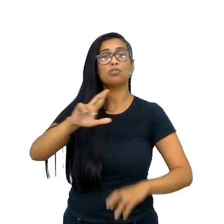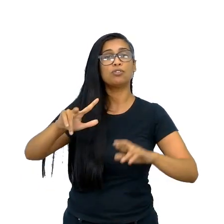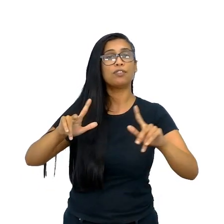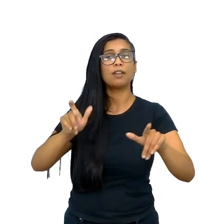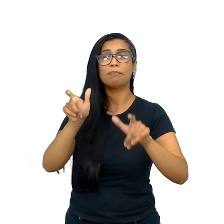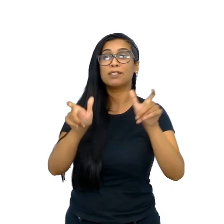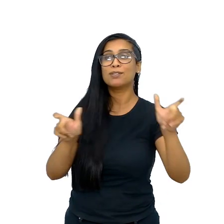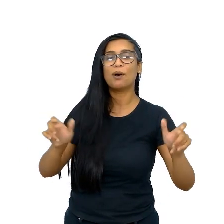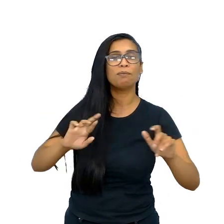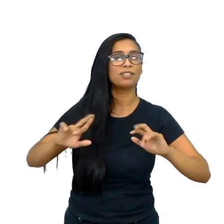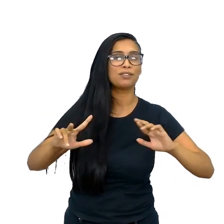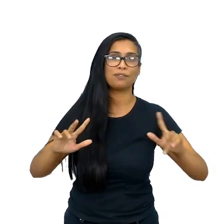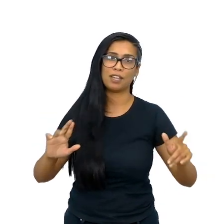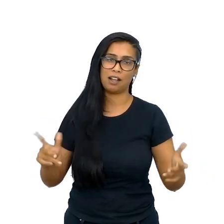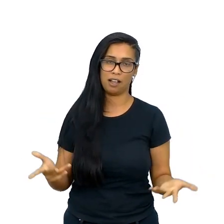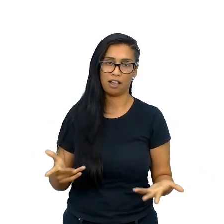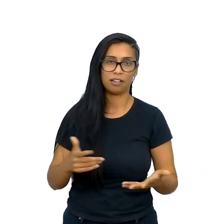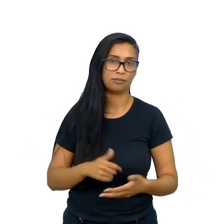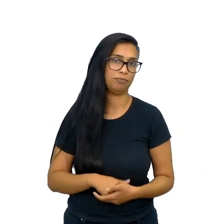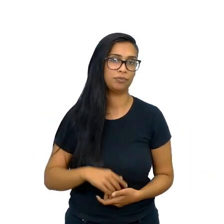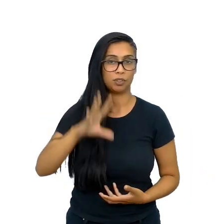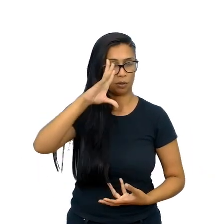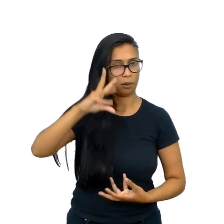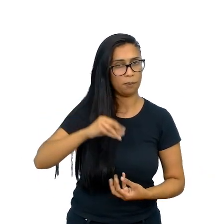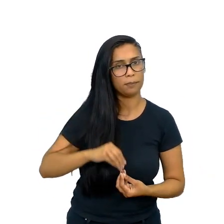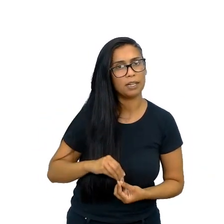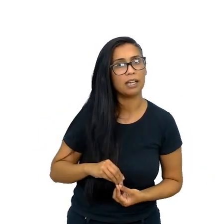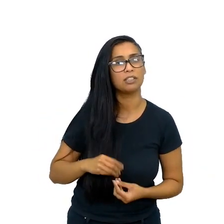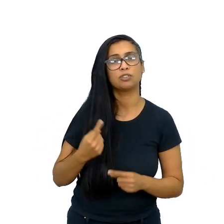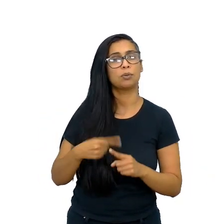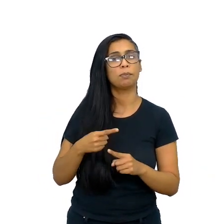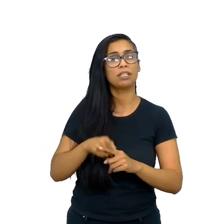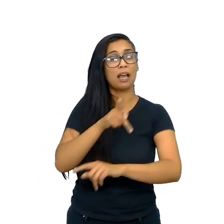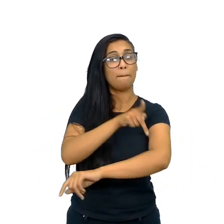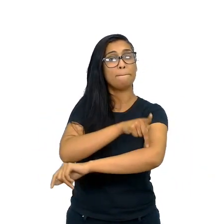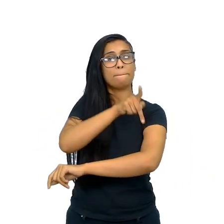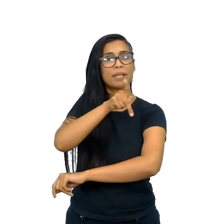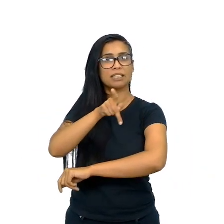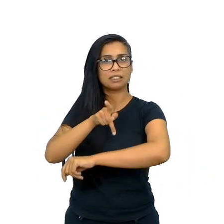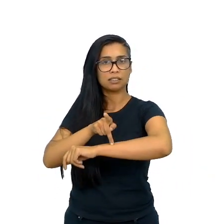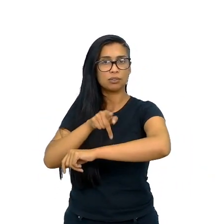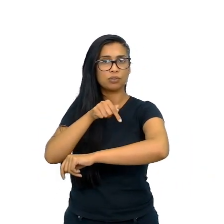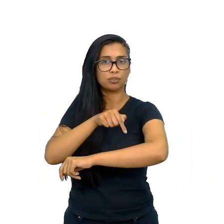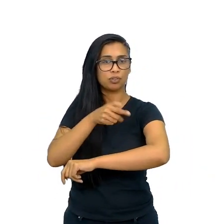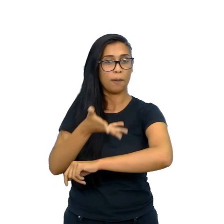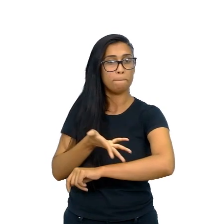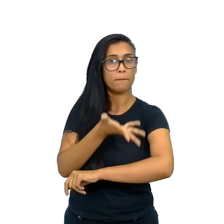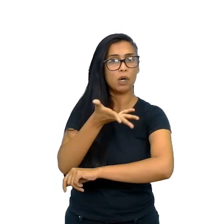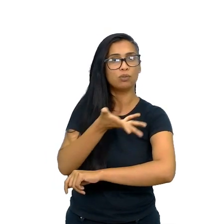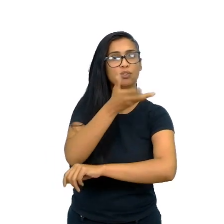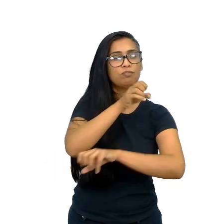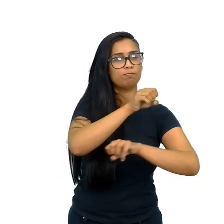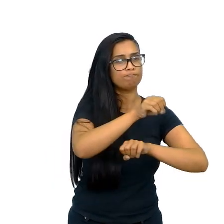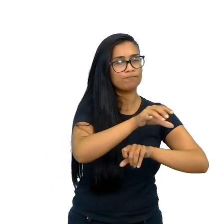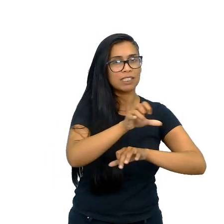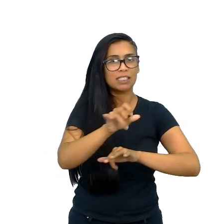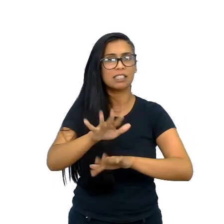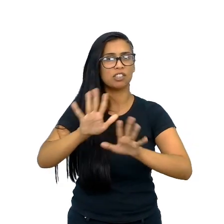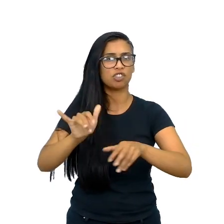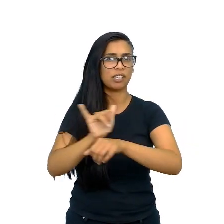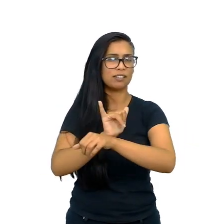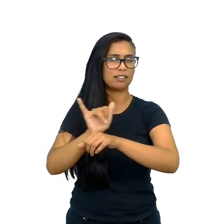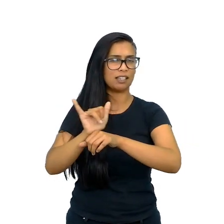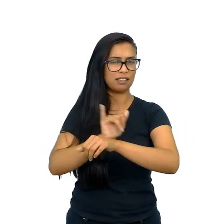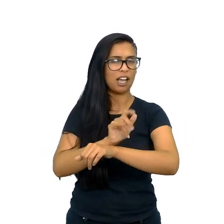proficiência leitora para que possa elaborar ações pedagógicas que permitam cada vez mais, né? Então, aqui vocês já foram lendo aqui